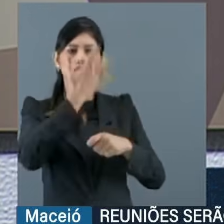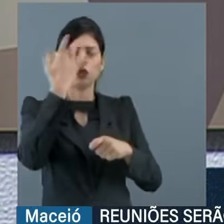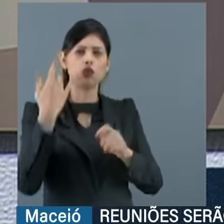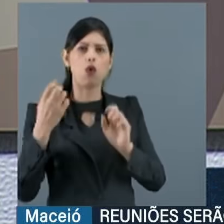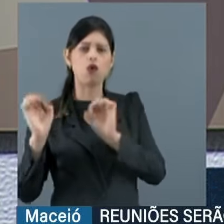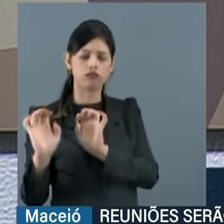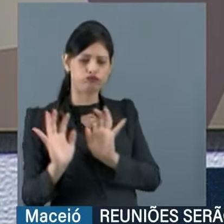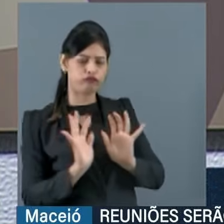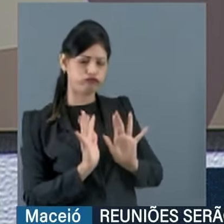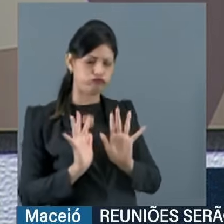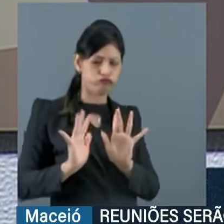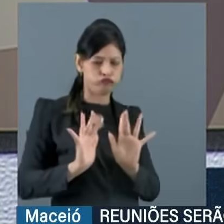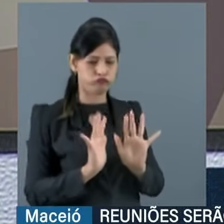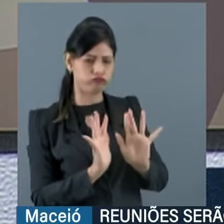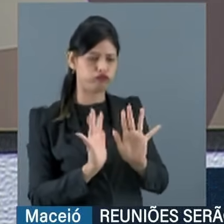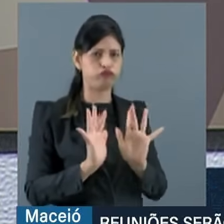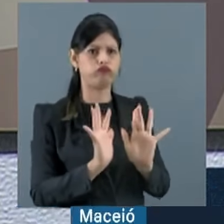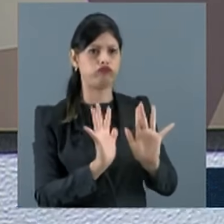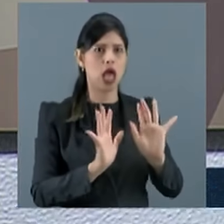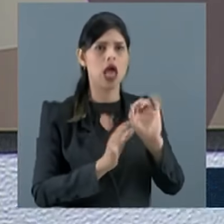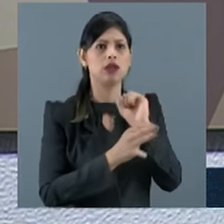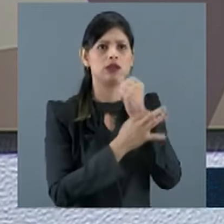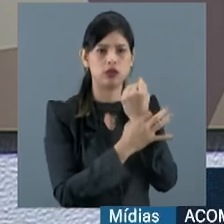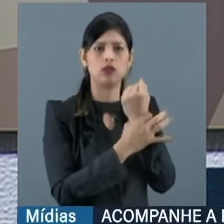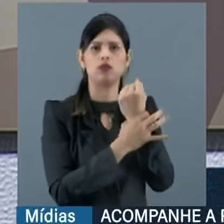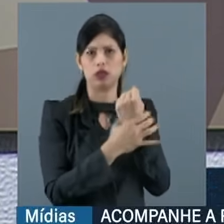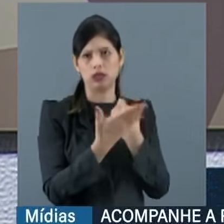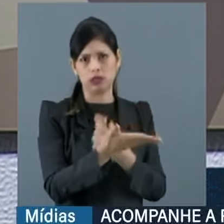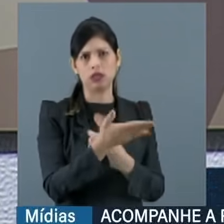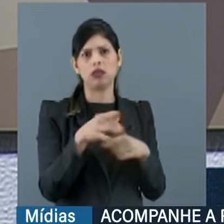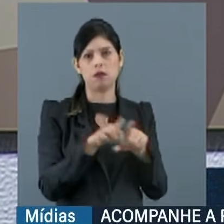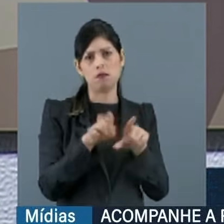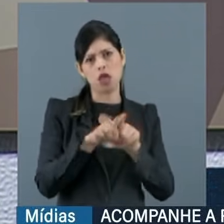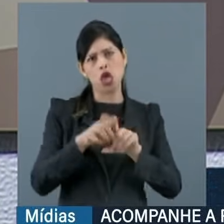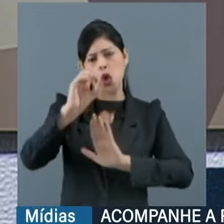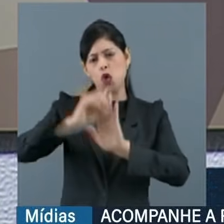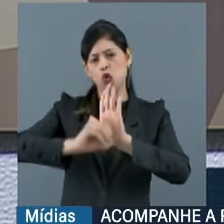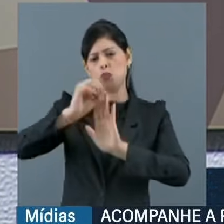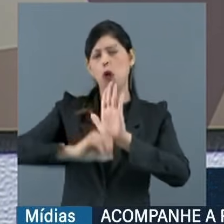essa é a prova, e eu me faço acompanhar aqui sempre de provas